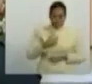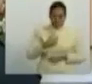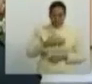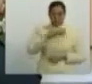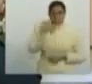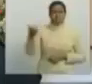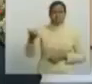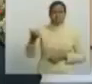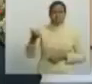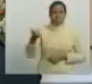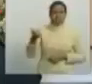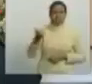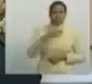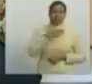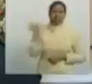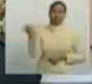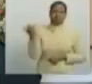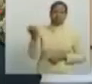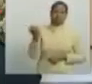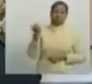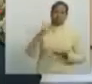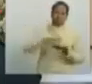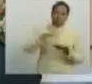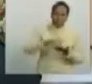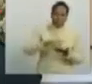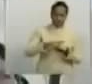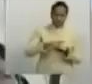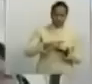na mentira e depois ir para o inferno.